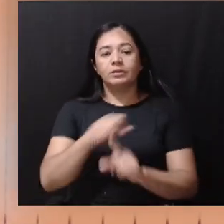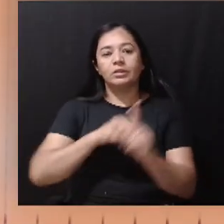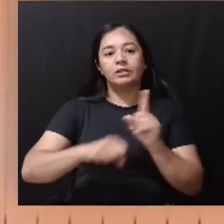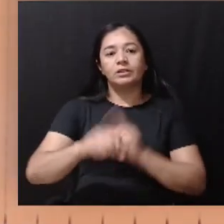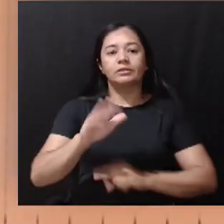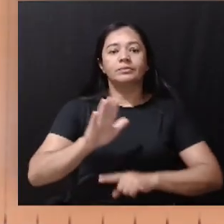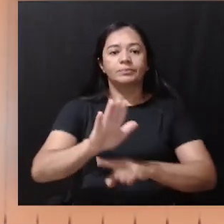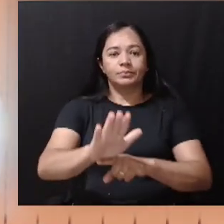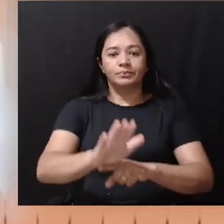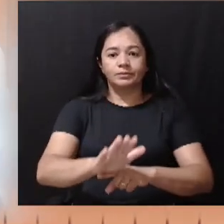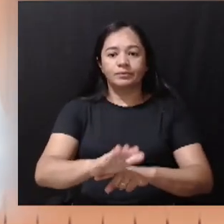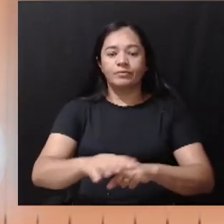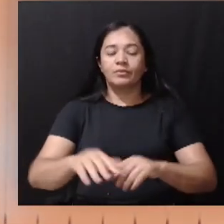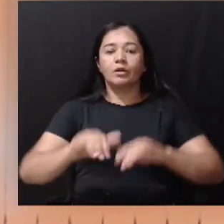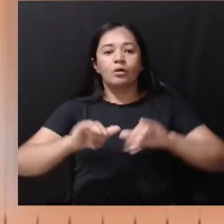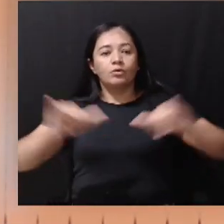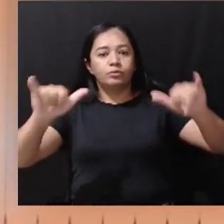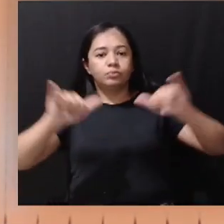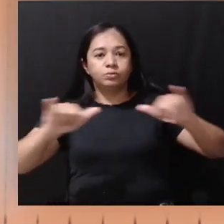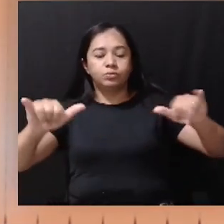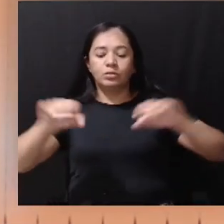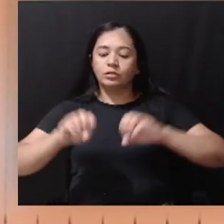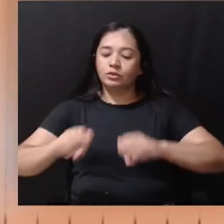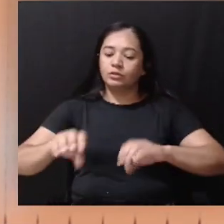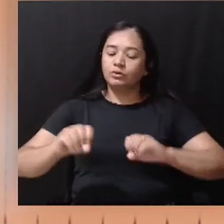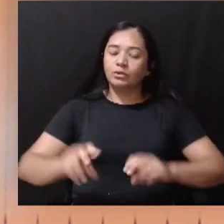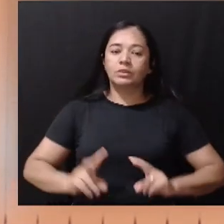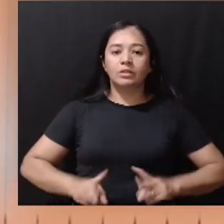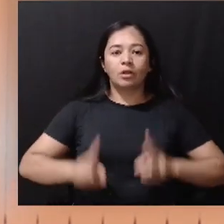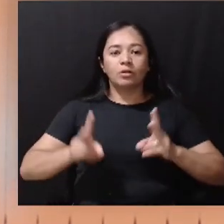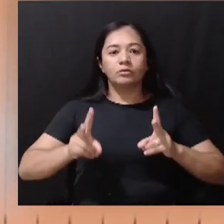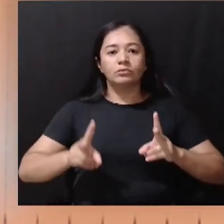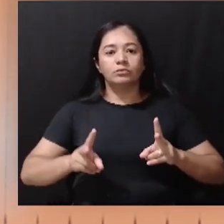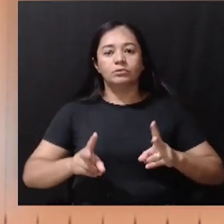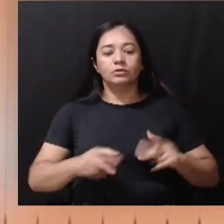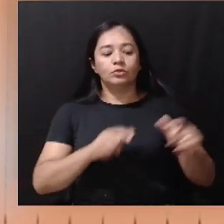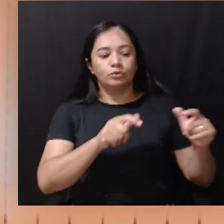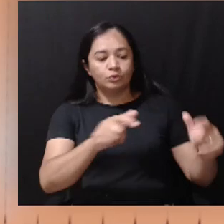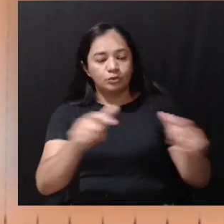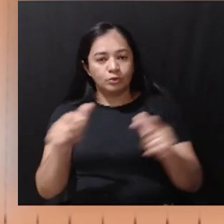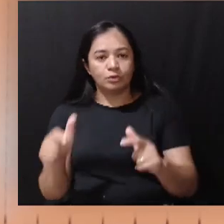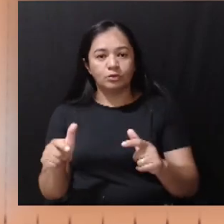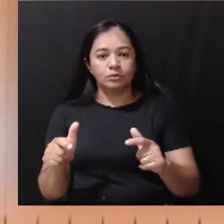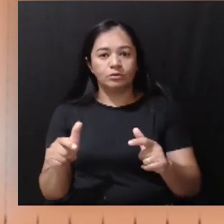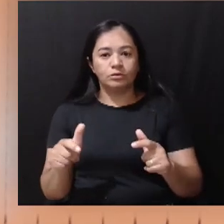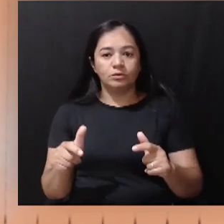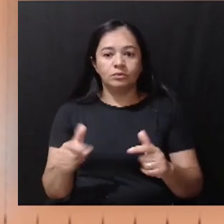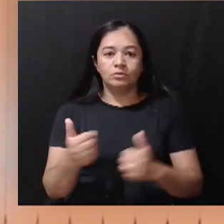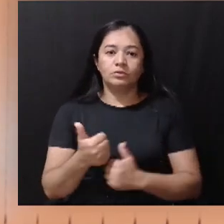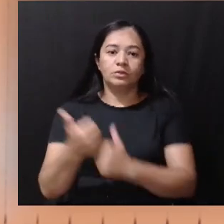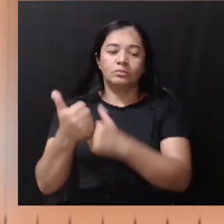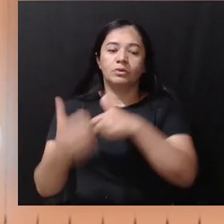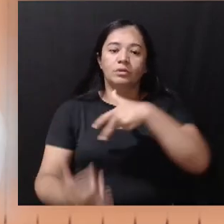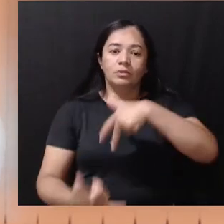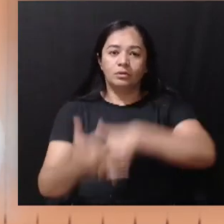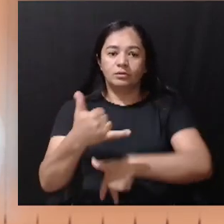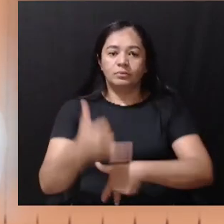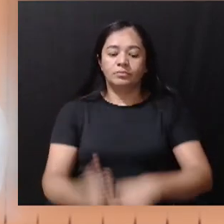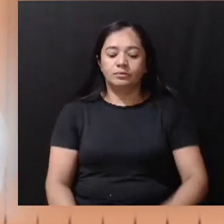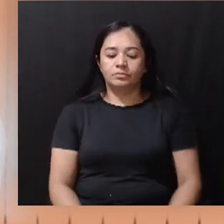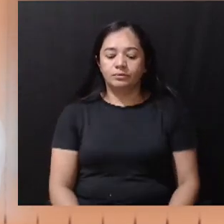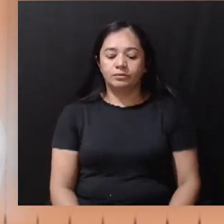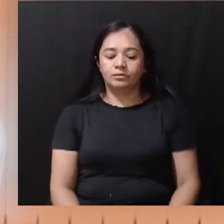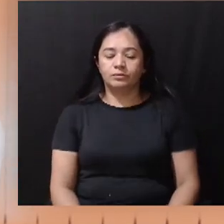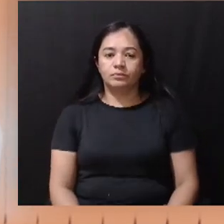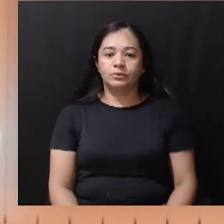e campanhas educativas permanentes nos locais e de apoio às vítimas, como essa que o COREM